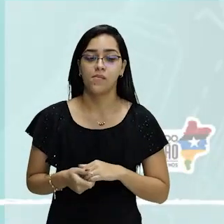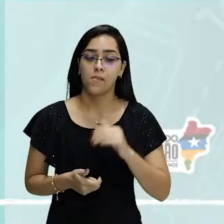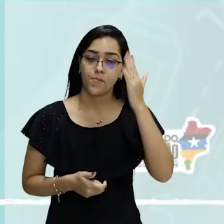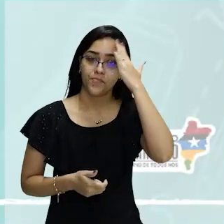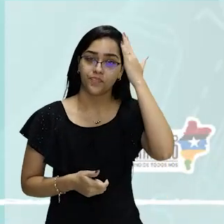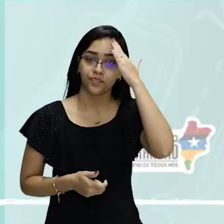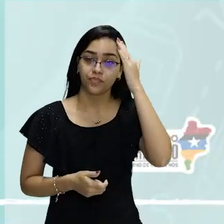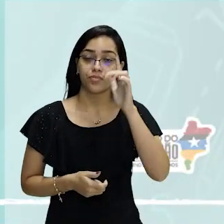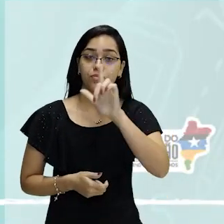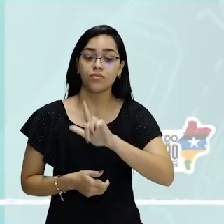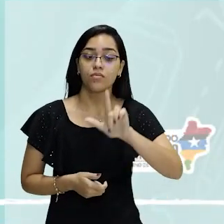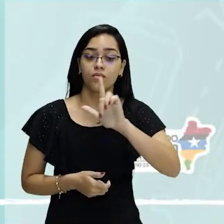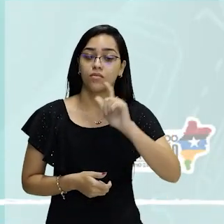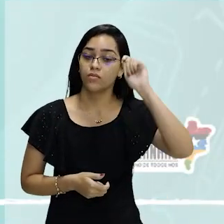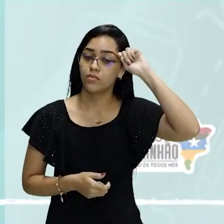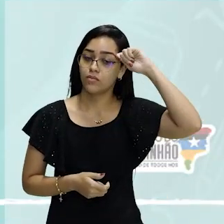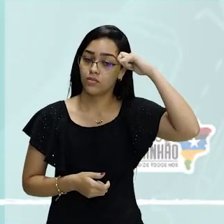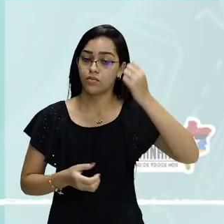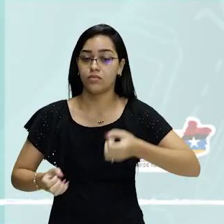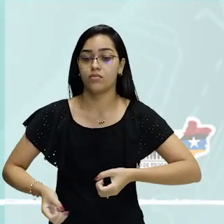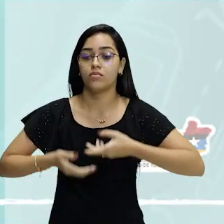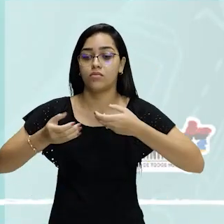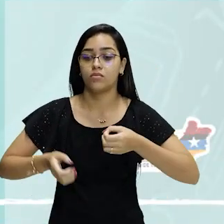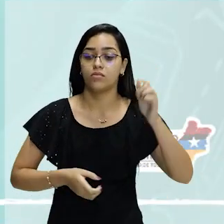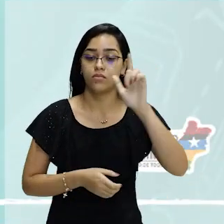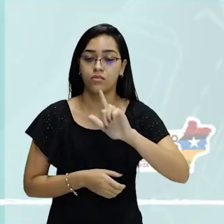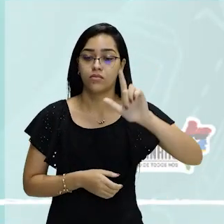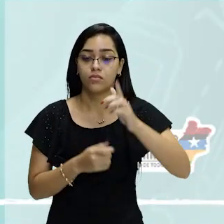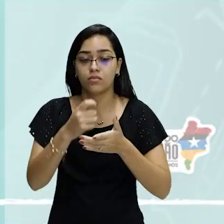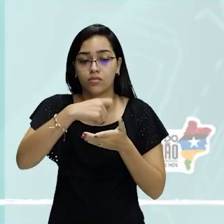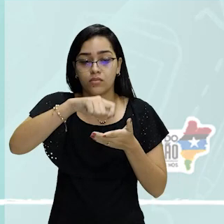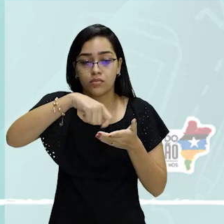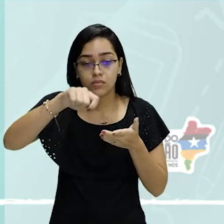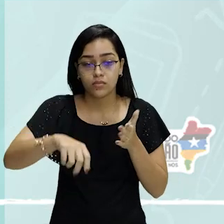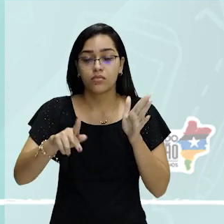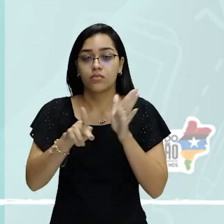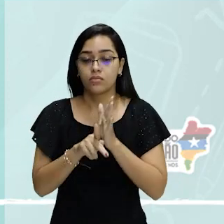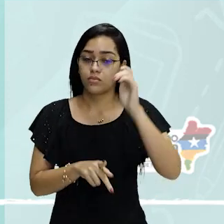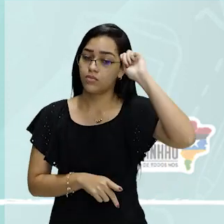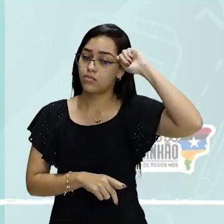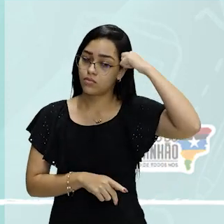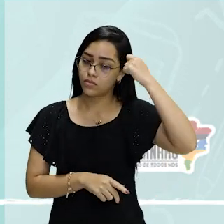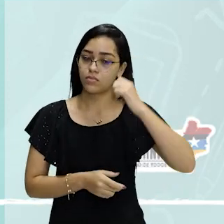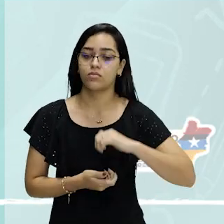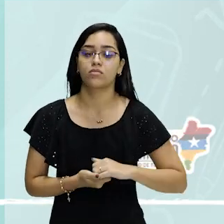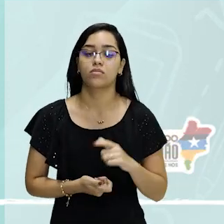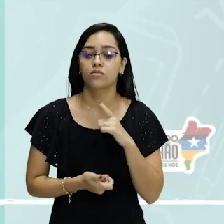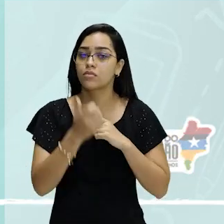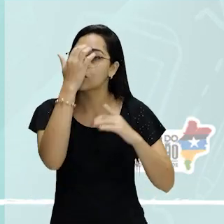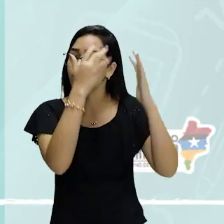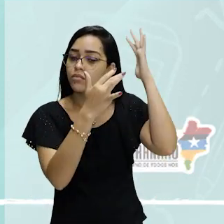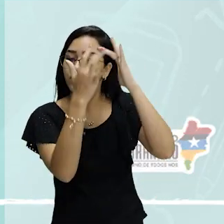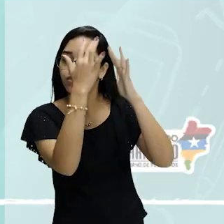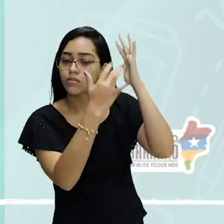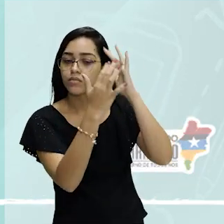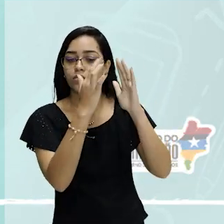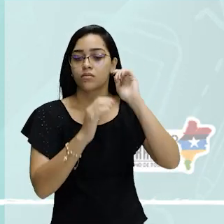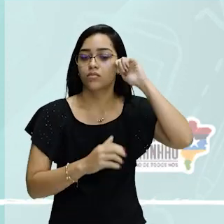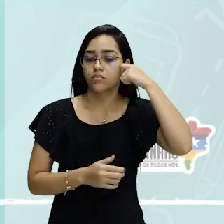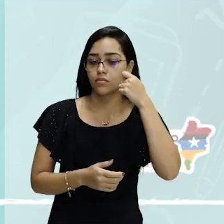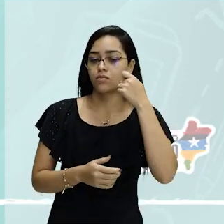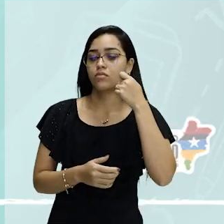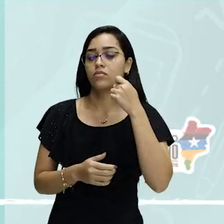por literatura negra, né? A produção literária cujo sujeito da escrita é o próprio negro, a partir da